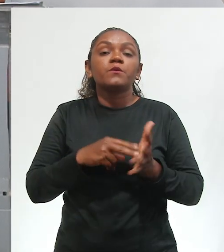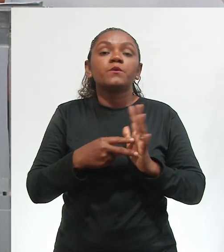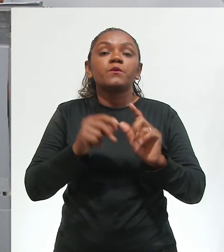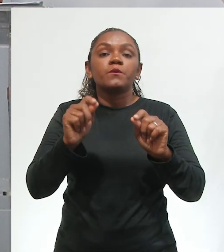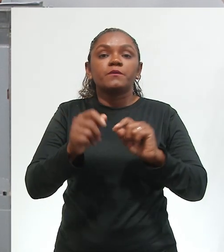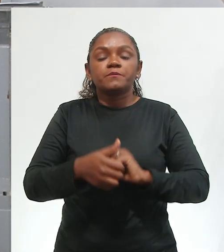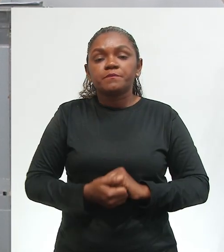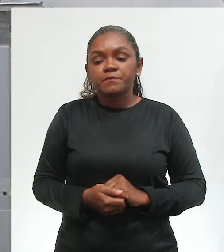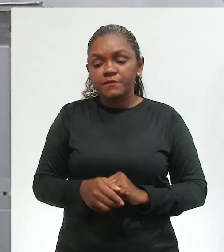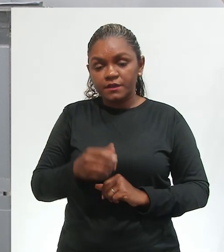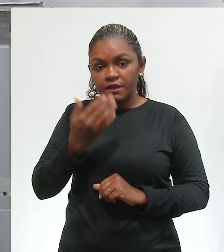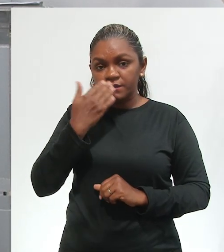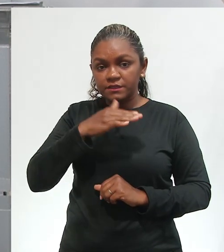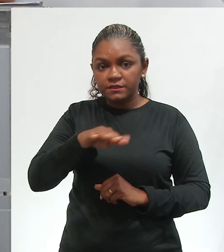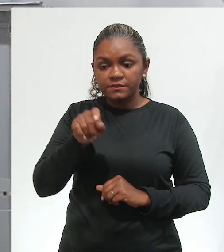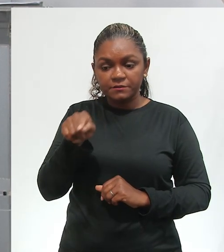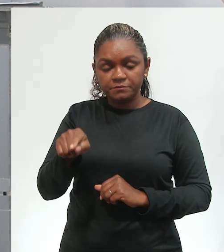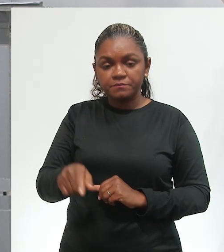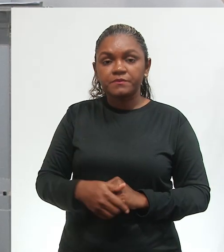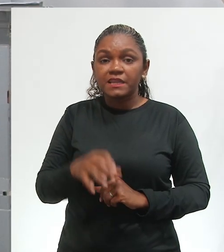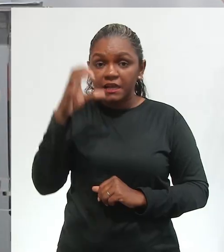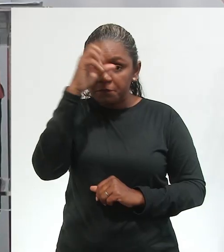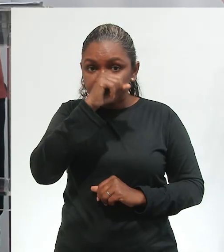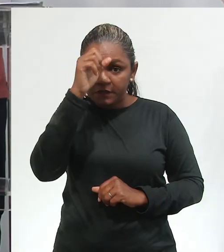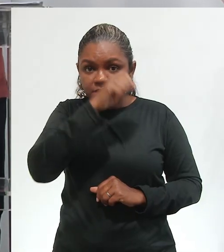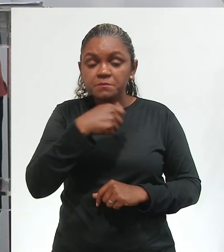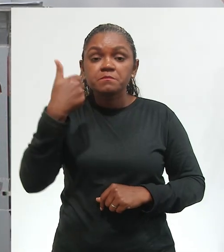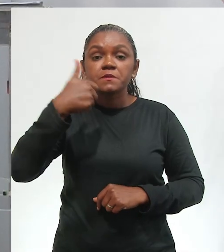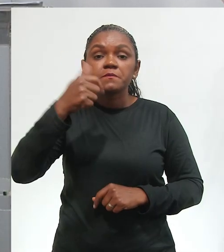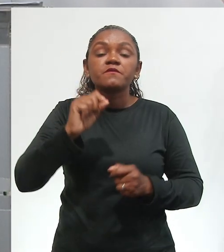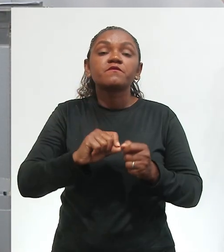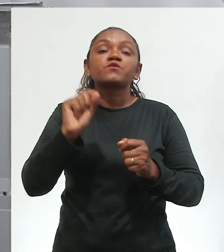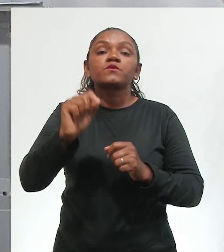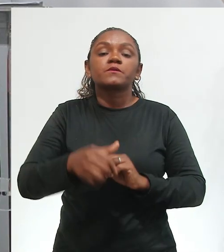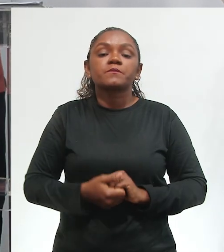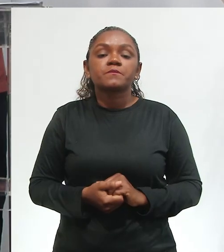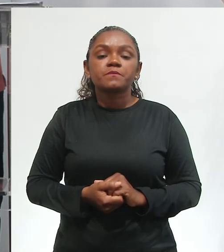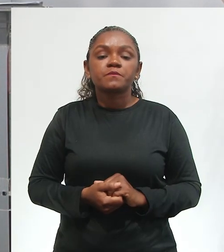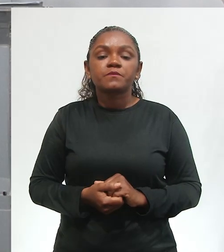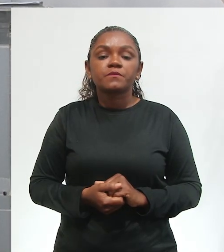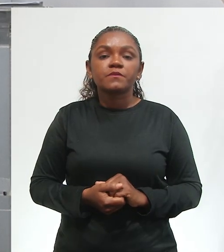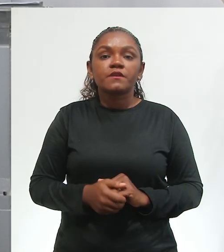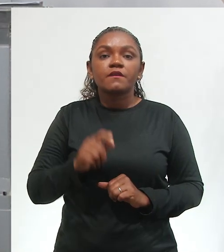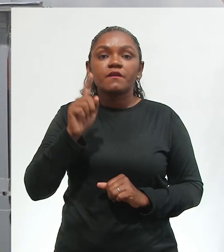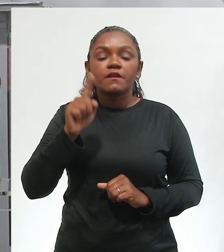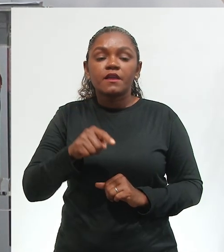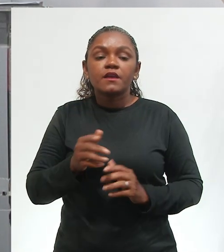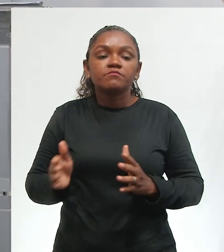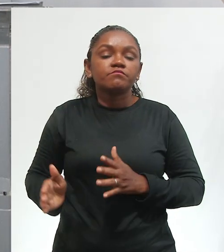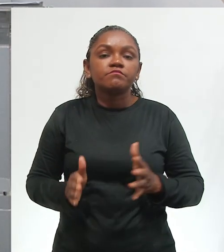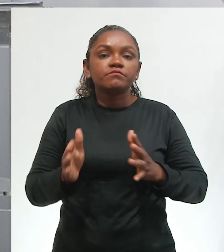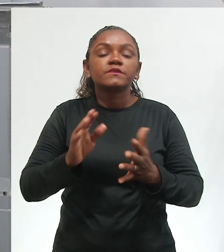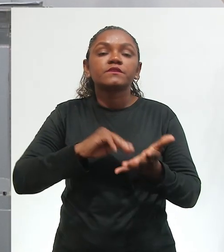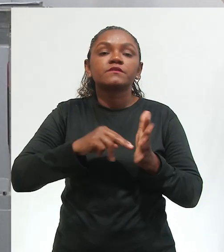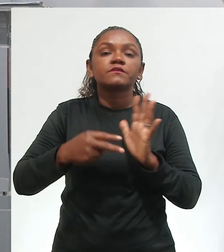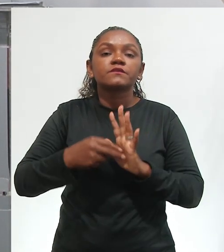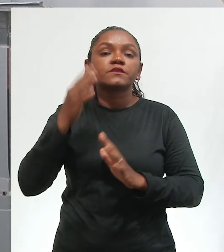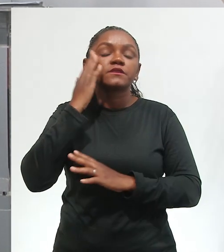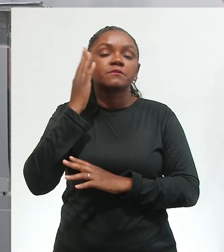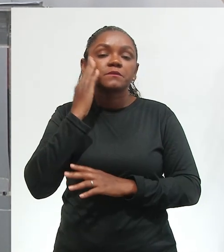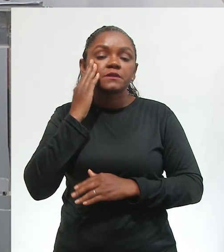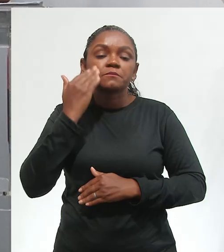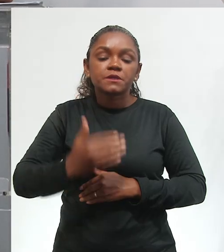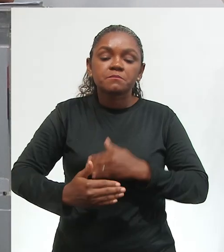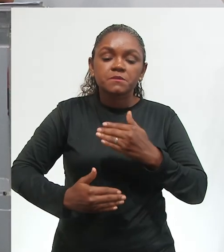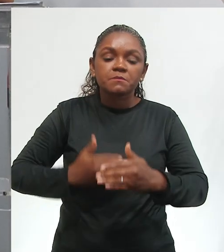criança aprenda, ela tem que ir percorrendo o caminho até